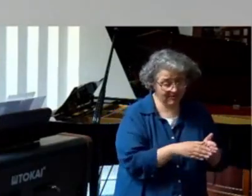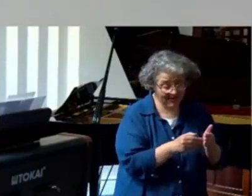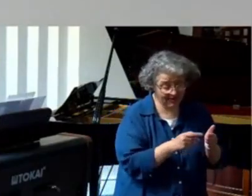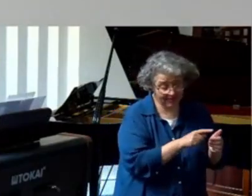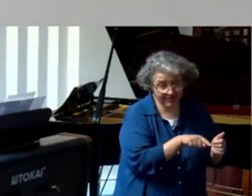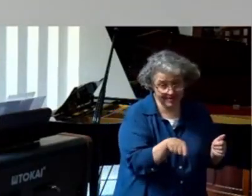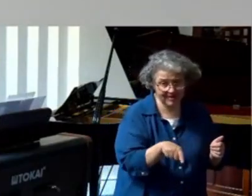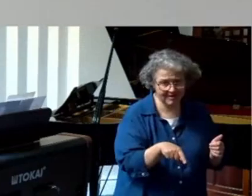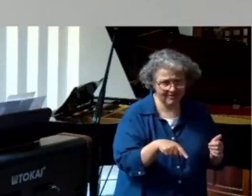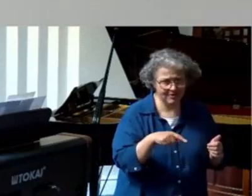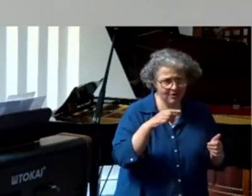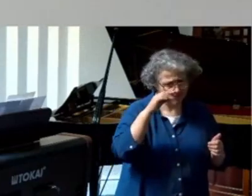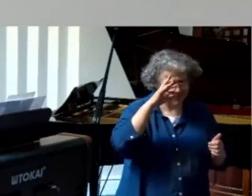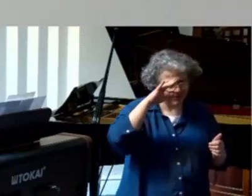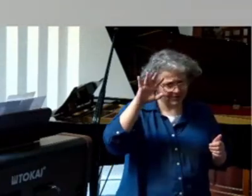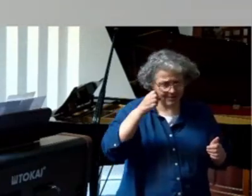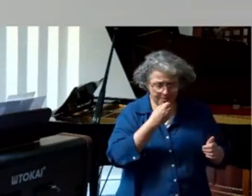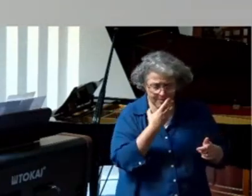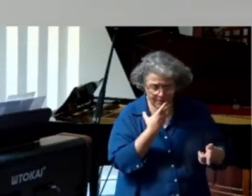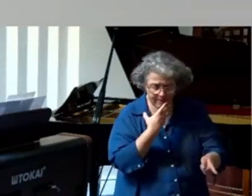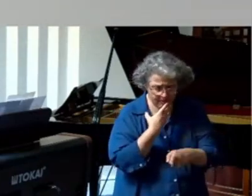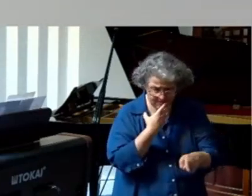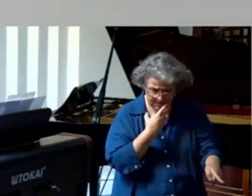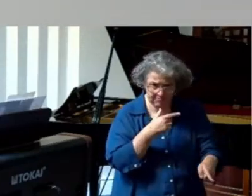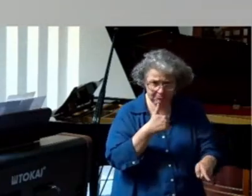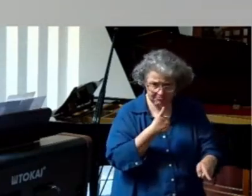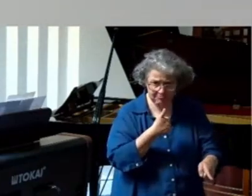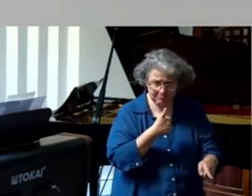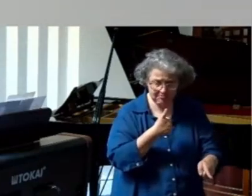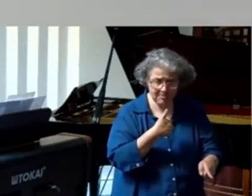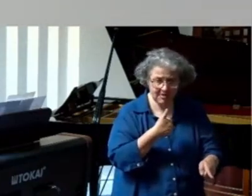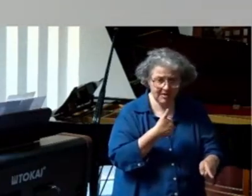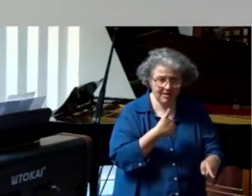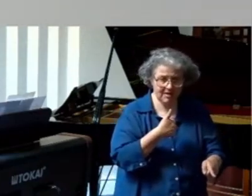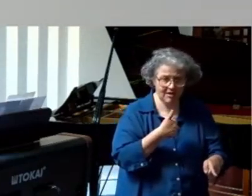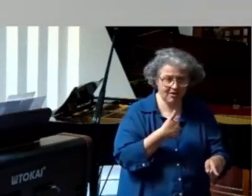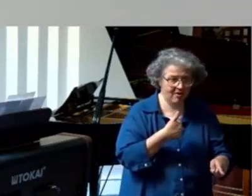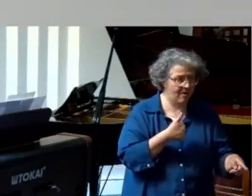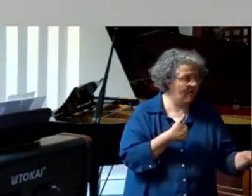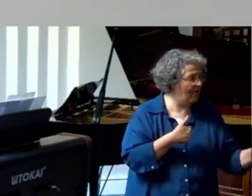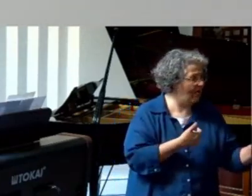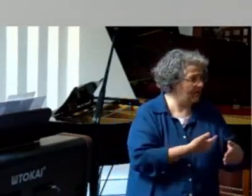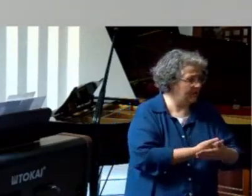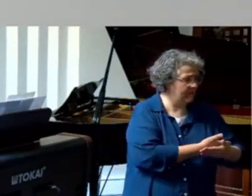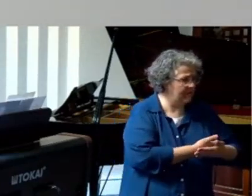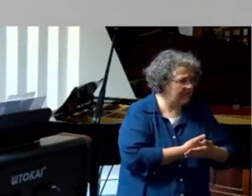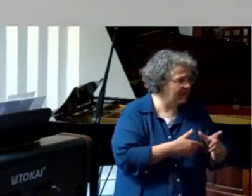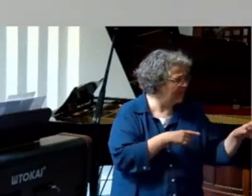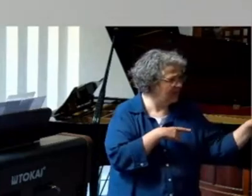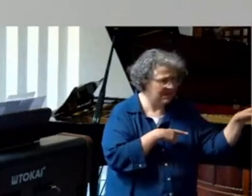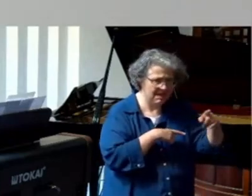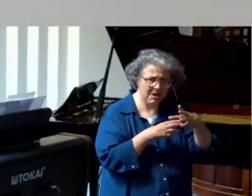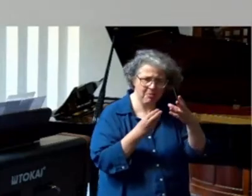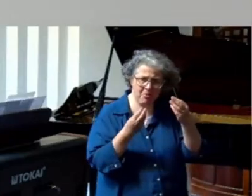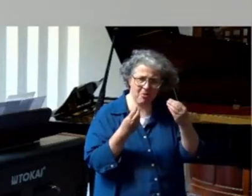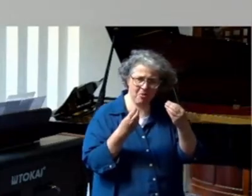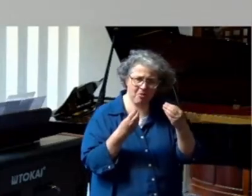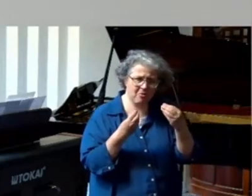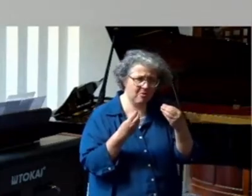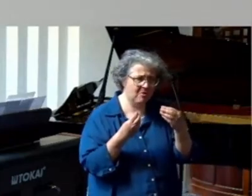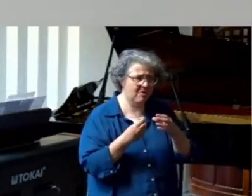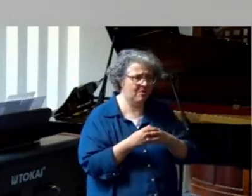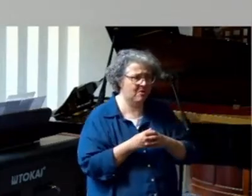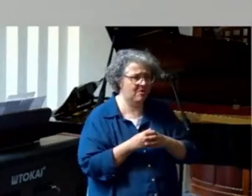imaginação muito boa. Imaginem vocês bebês ainda, né? Como nós temos aqui bebês nos colos